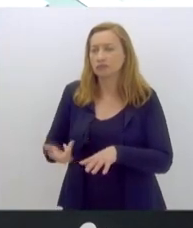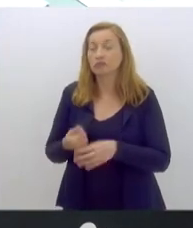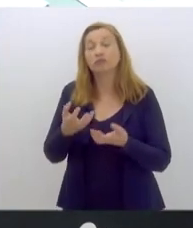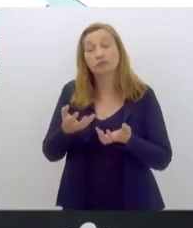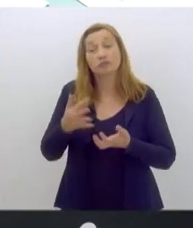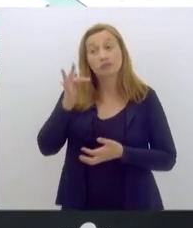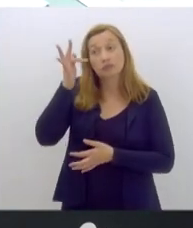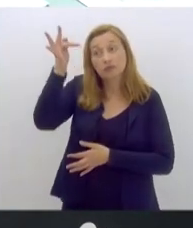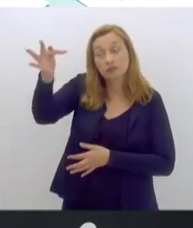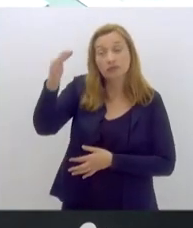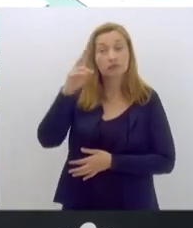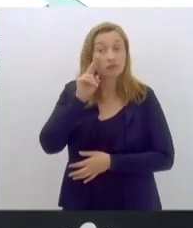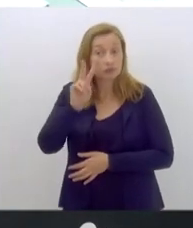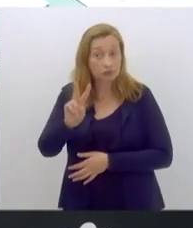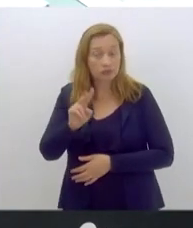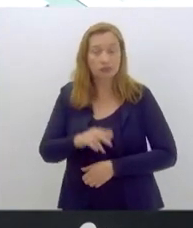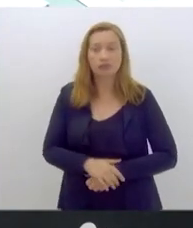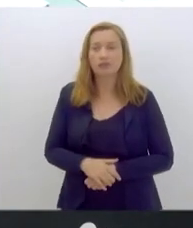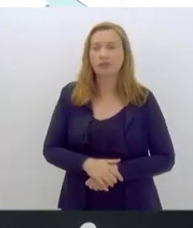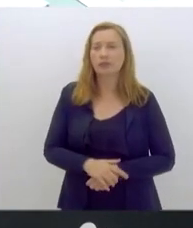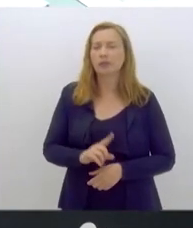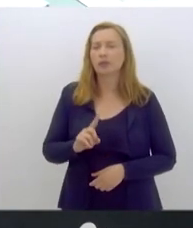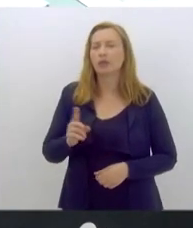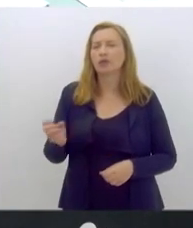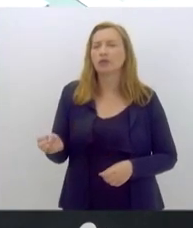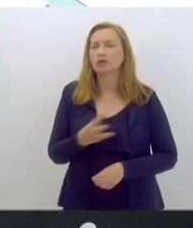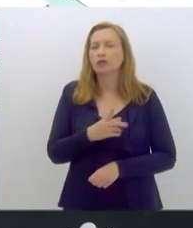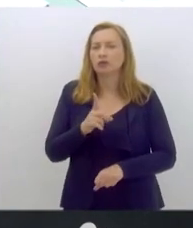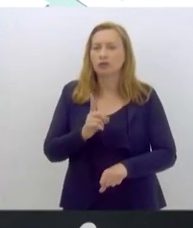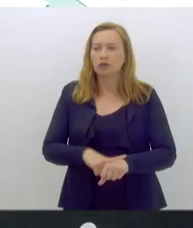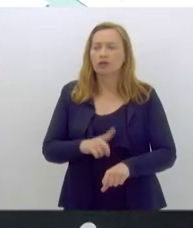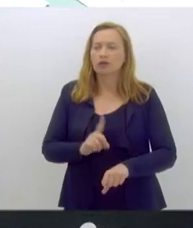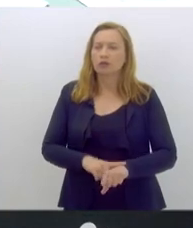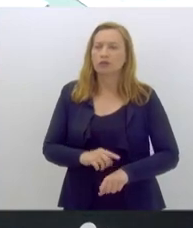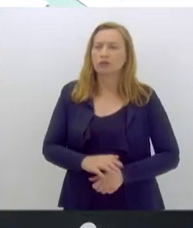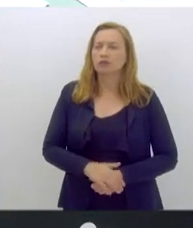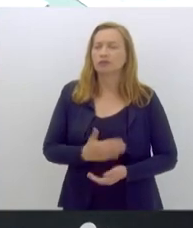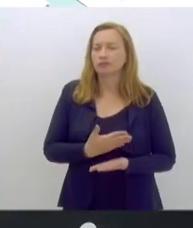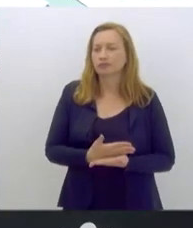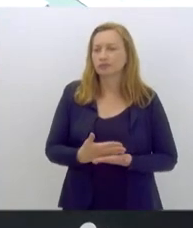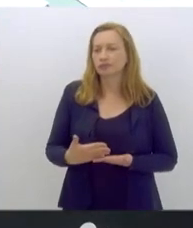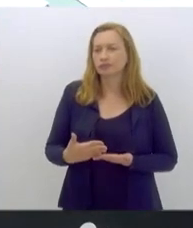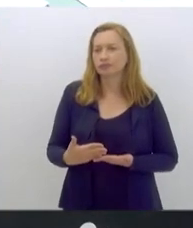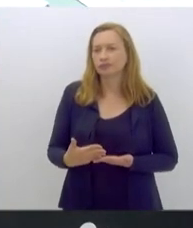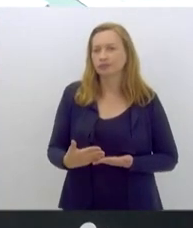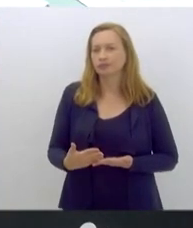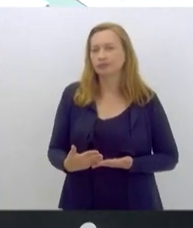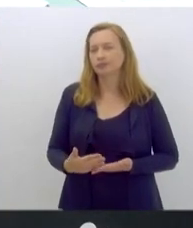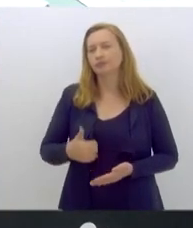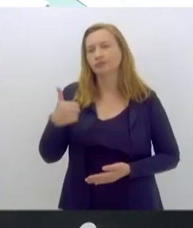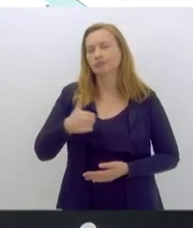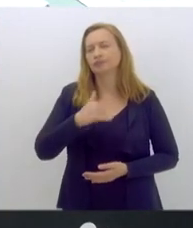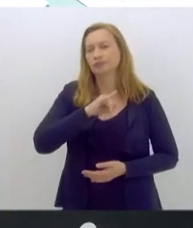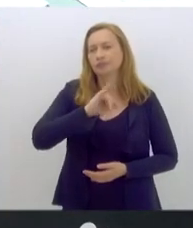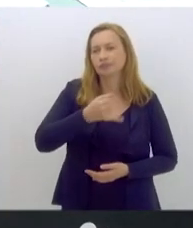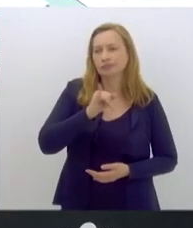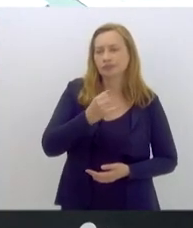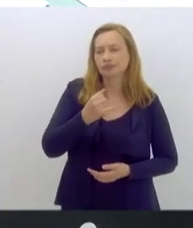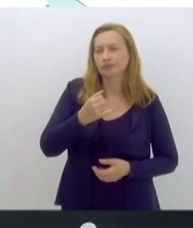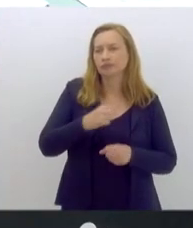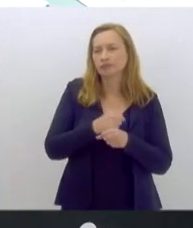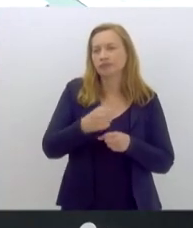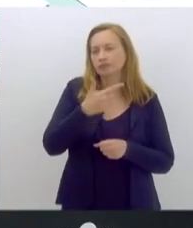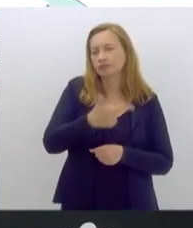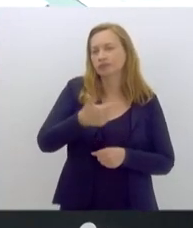futuro novo quadro começa em primeiro de janeiro de